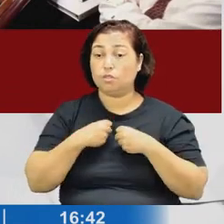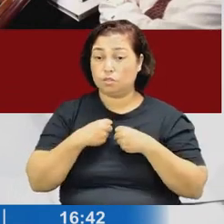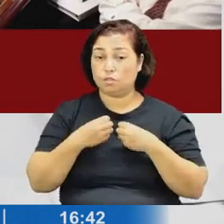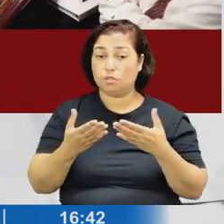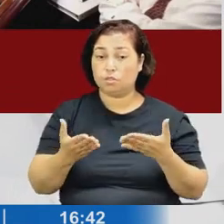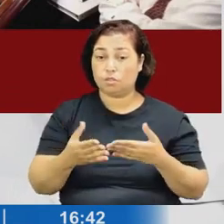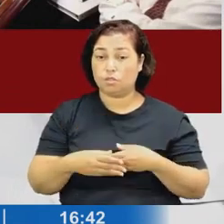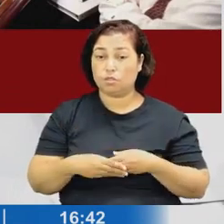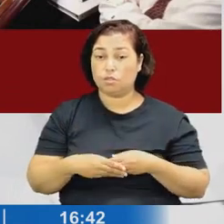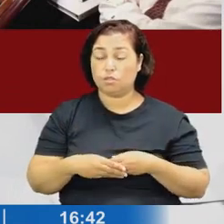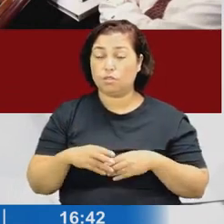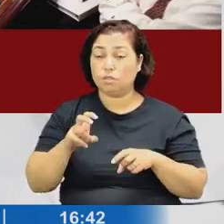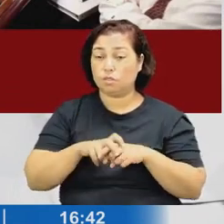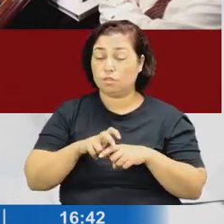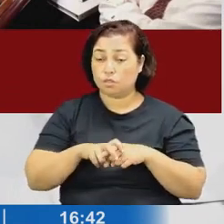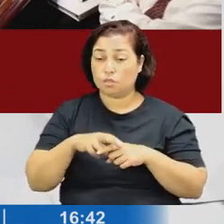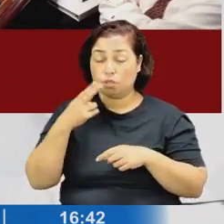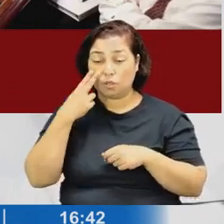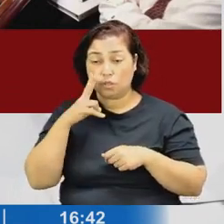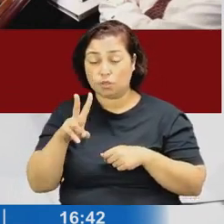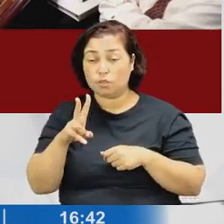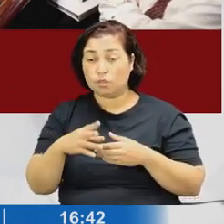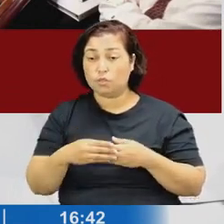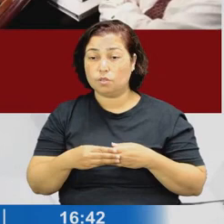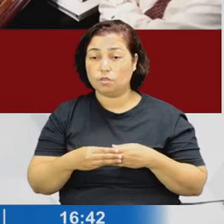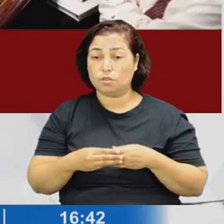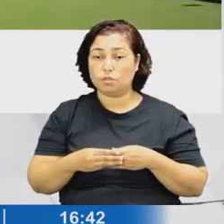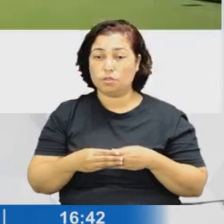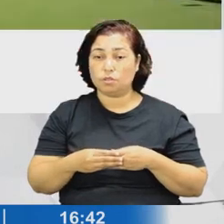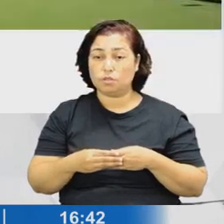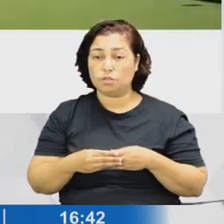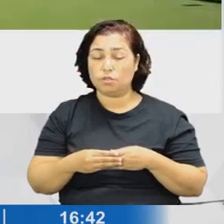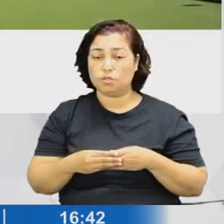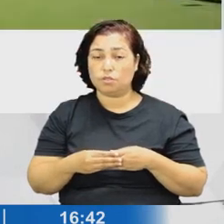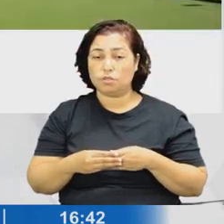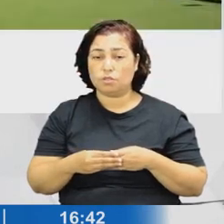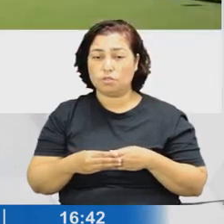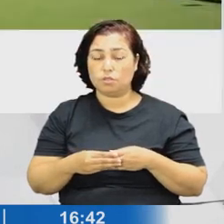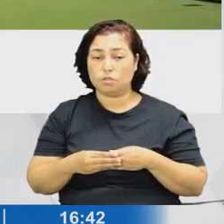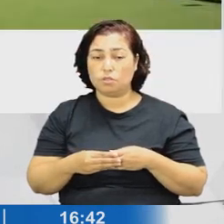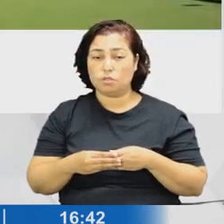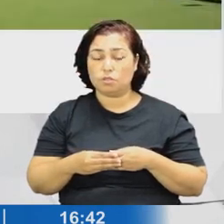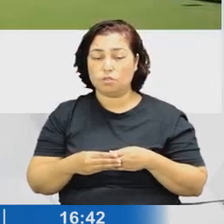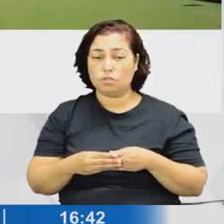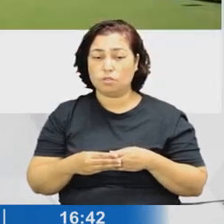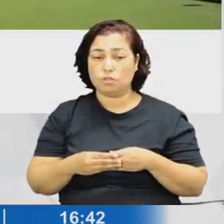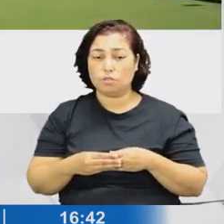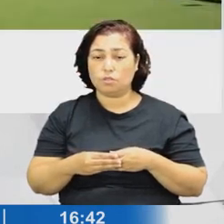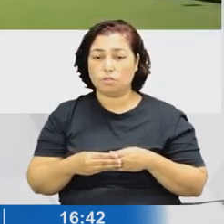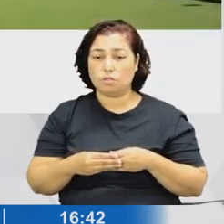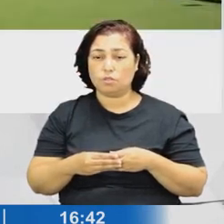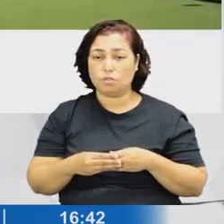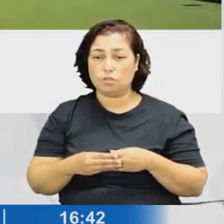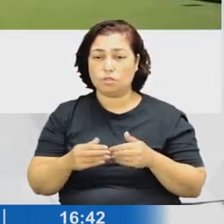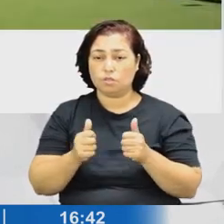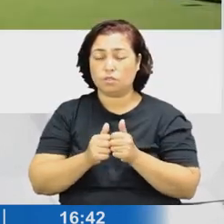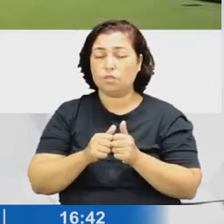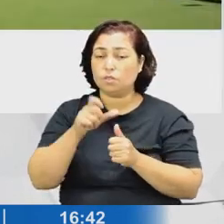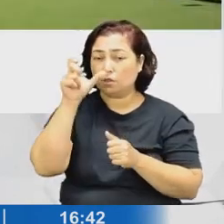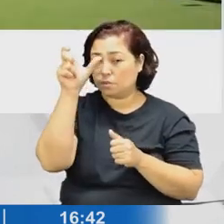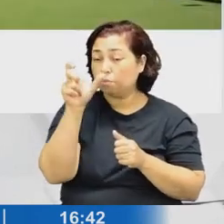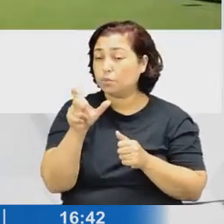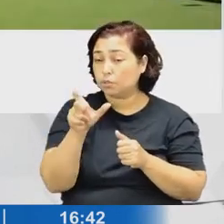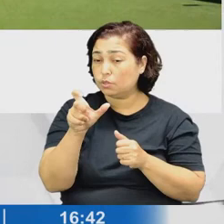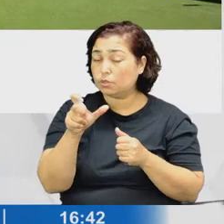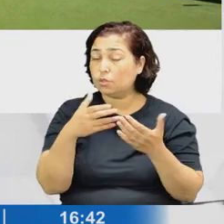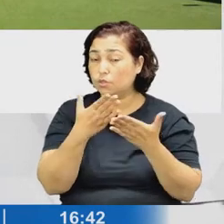crise sentado ali do lado do cara olhando todo mundo apreensivo com pessoas claro que aquela fotinha ali